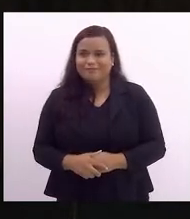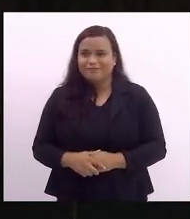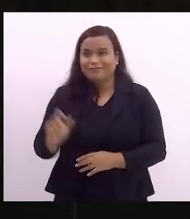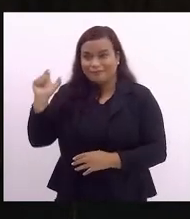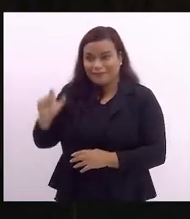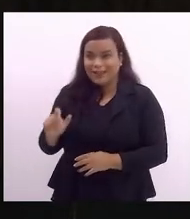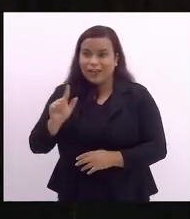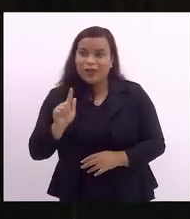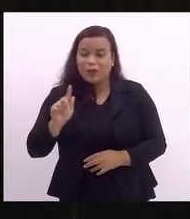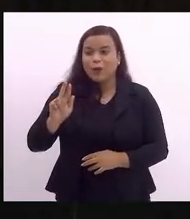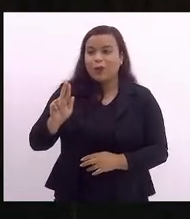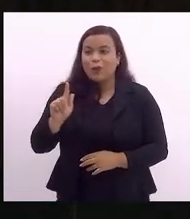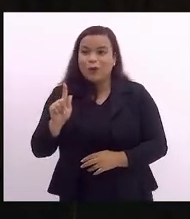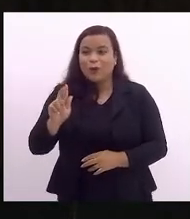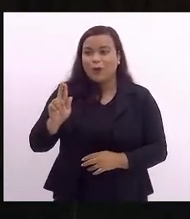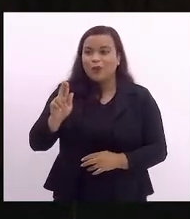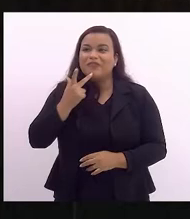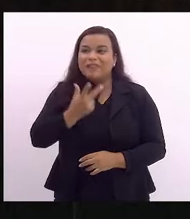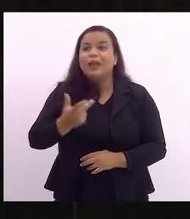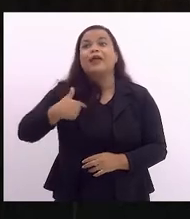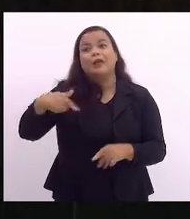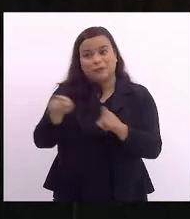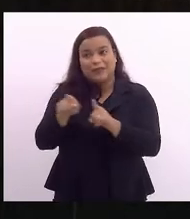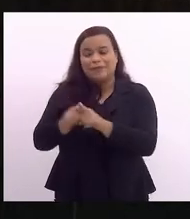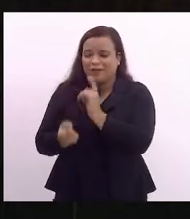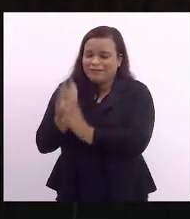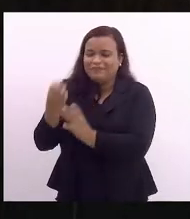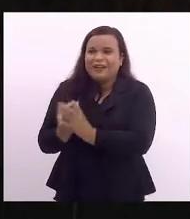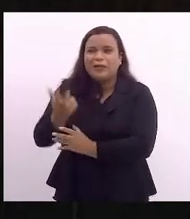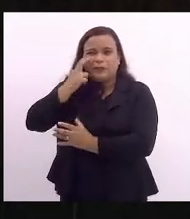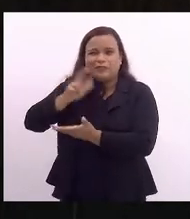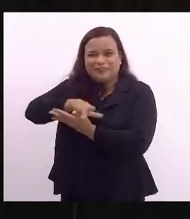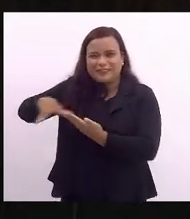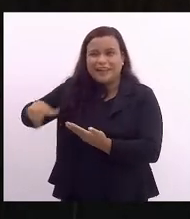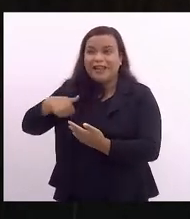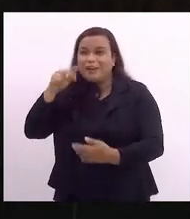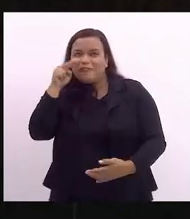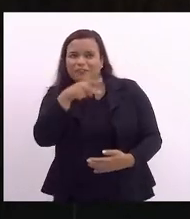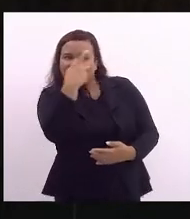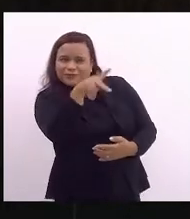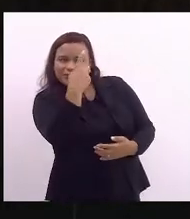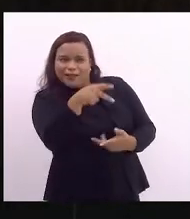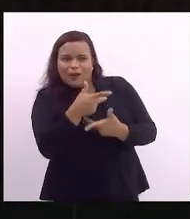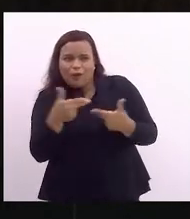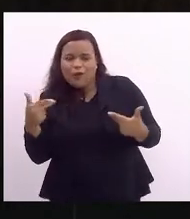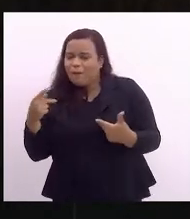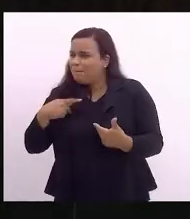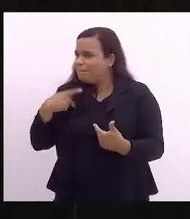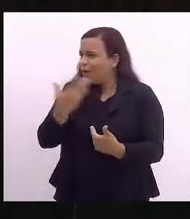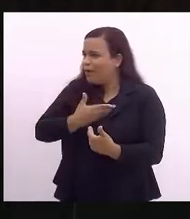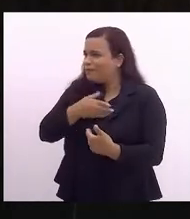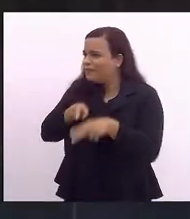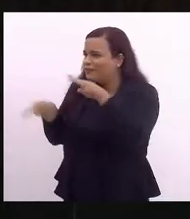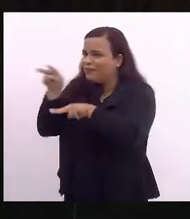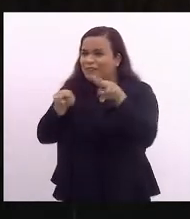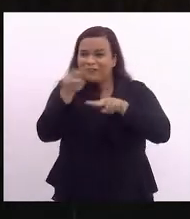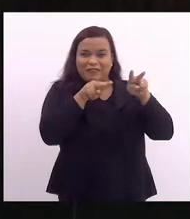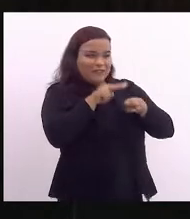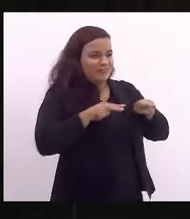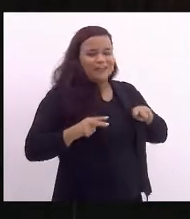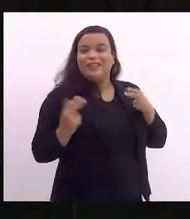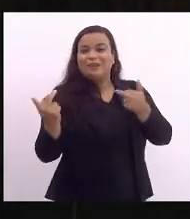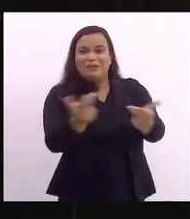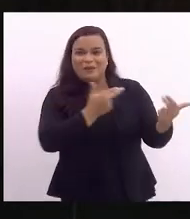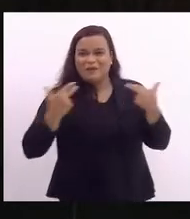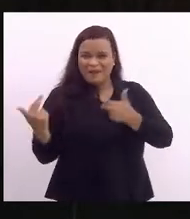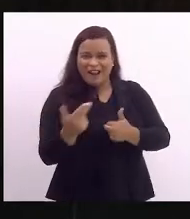o Gugu, né? Eu também sou produtor cultural e eu vejo muito nele o que eu vejo, às vezes, nos meus amigos, nos meus camaradas que estão comigo e que,